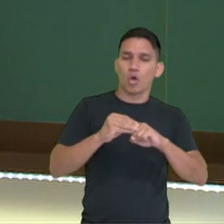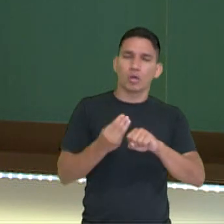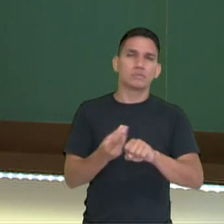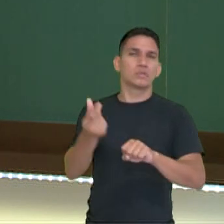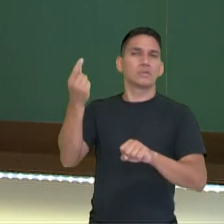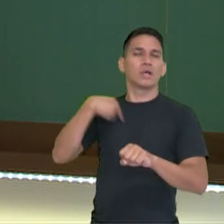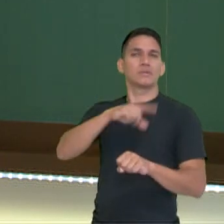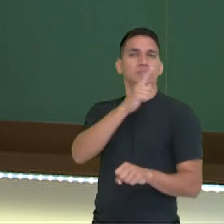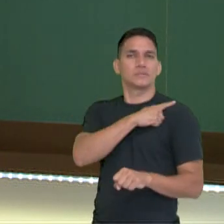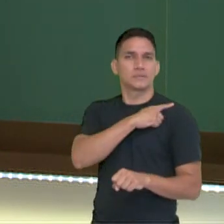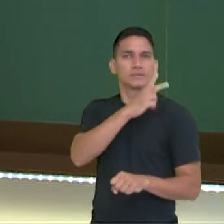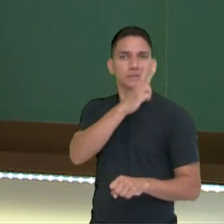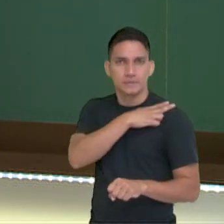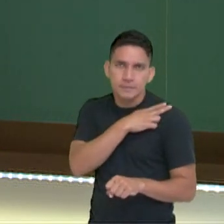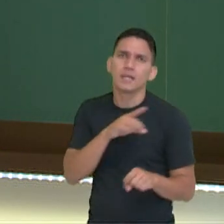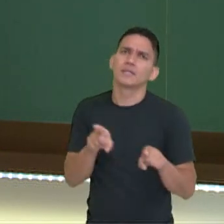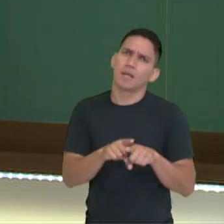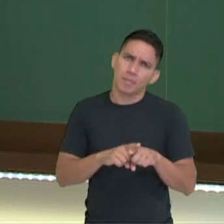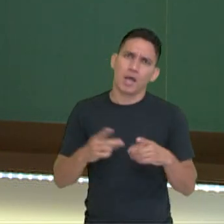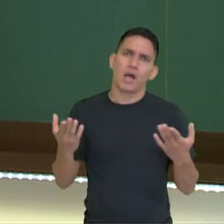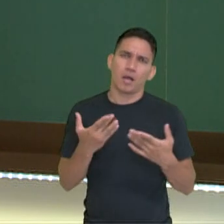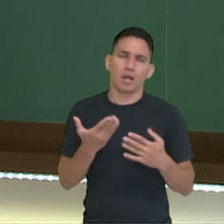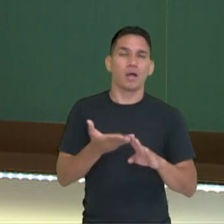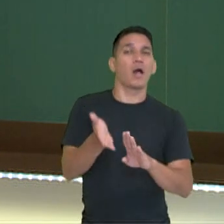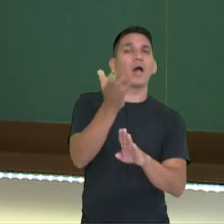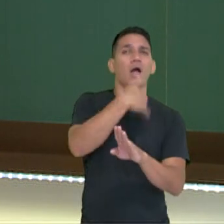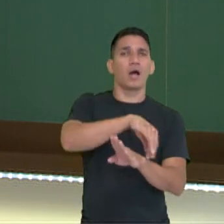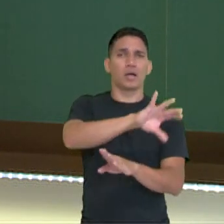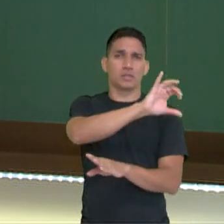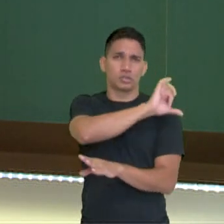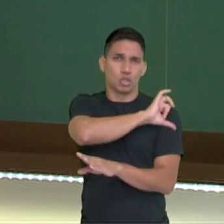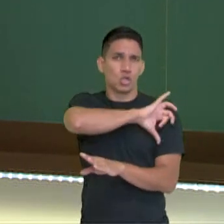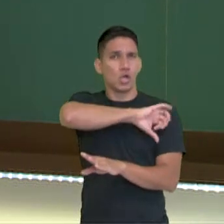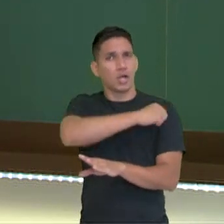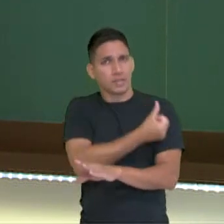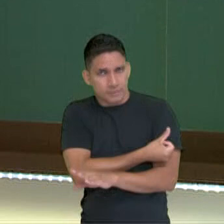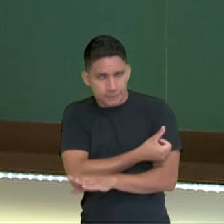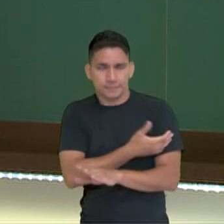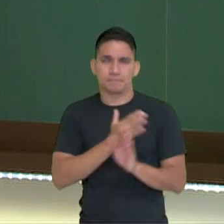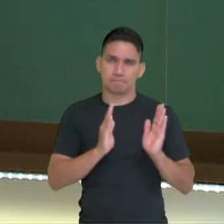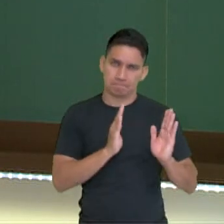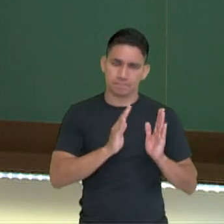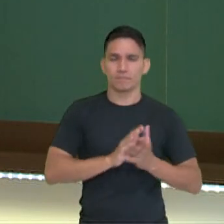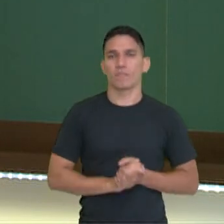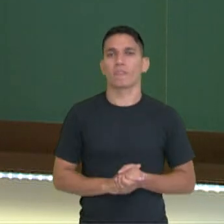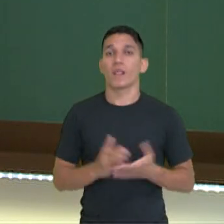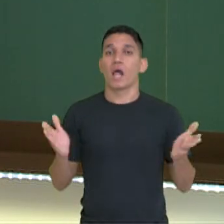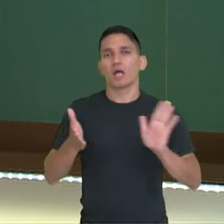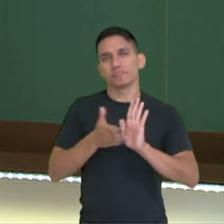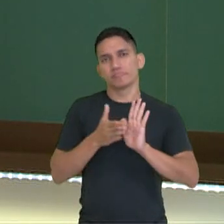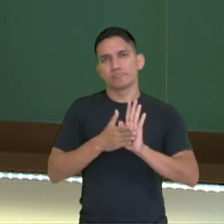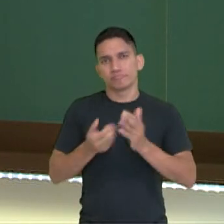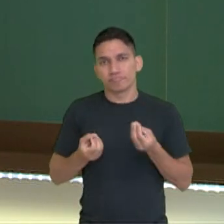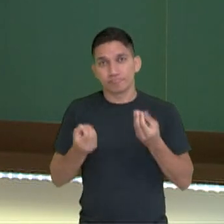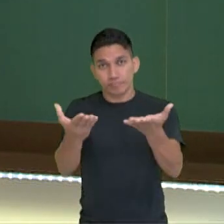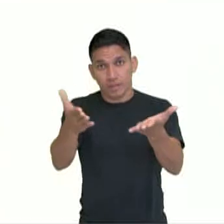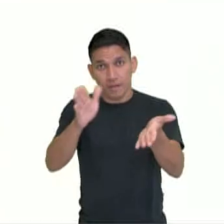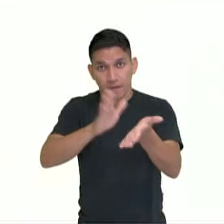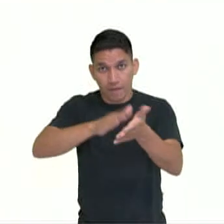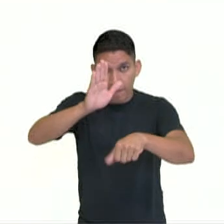no primeiro, no segundo ano e até do ensino fundamental. Agora vamos propor uma atividade mão na massa para vocês